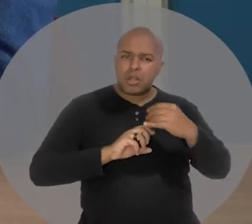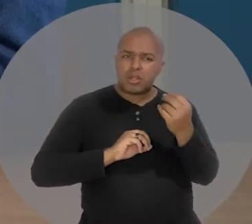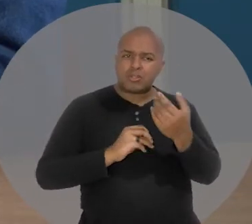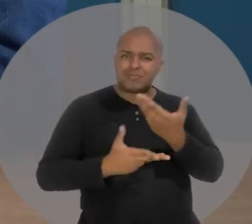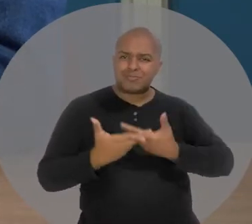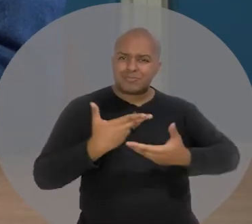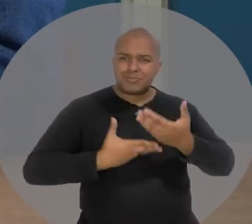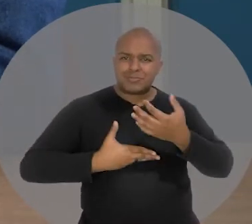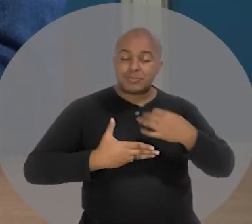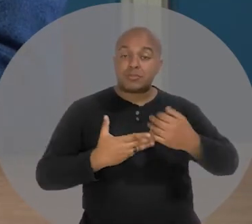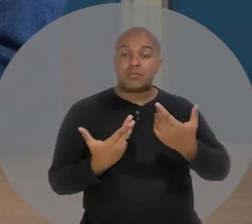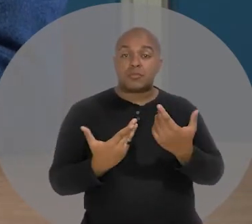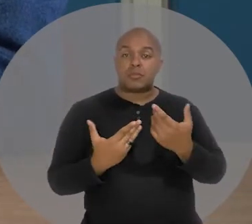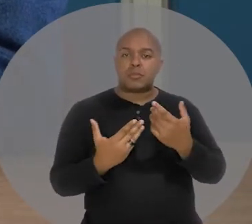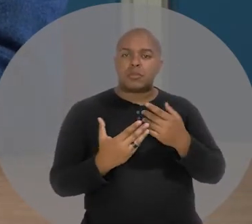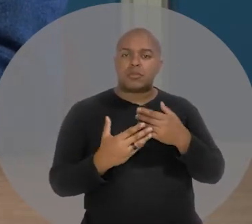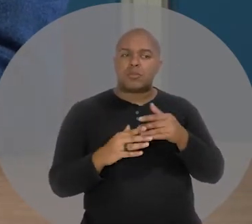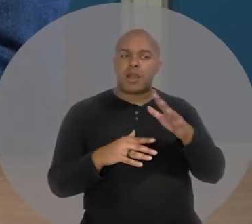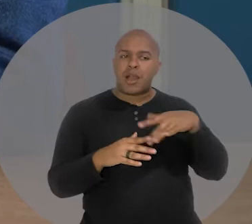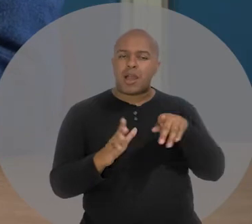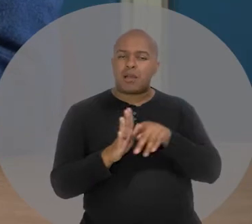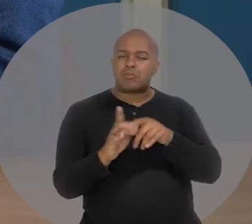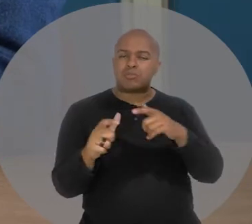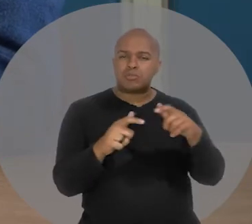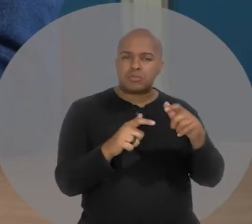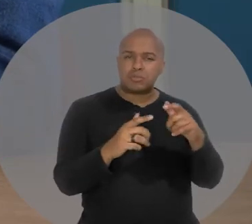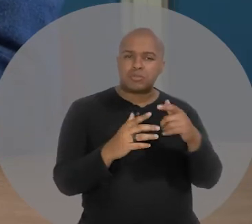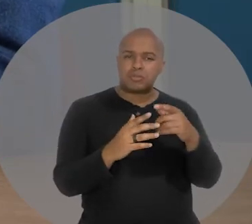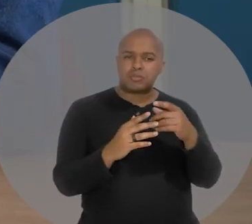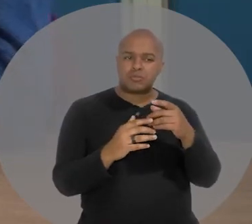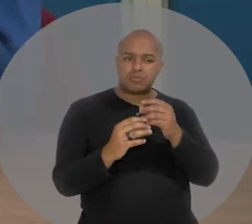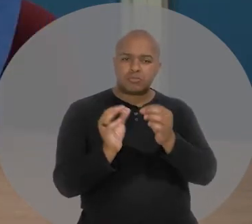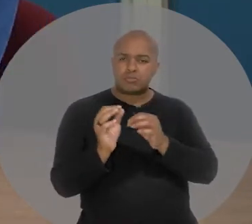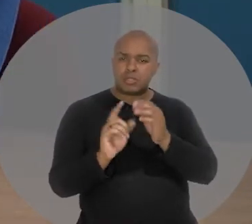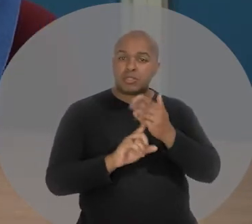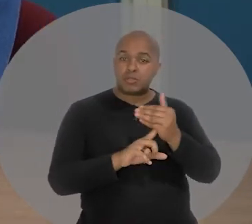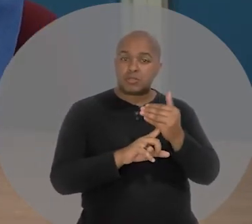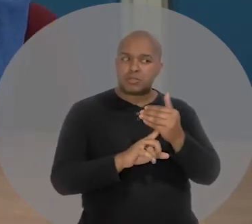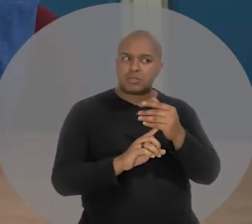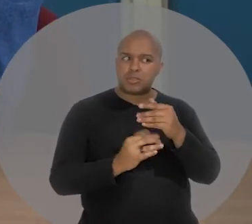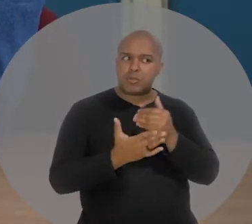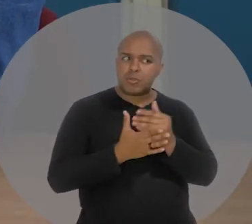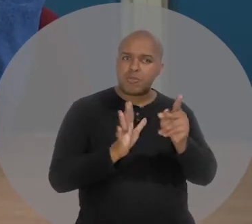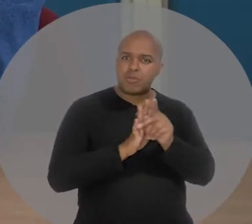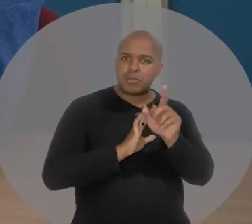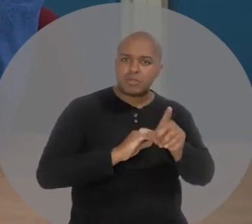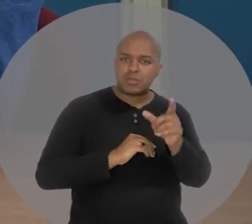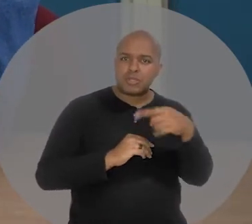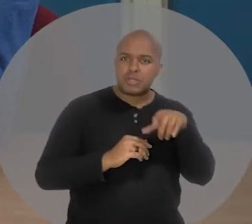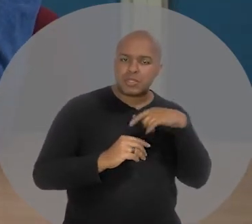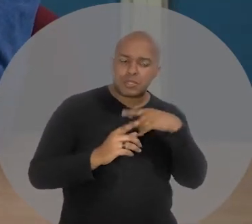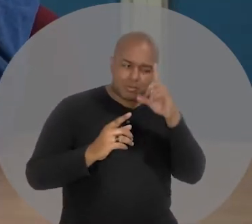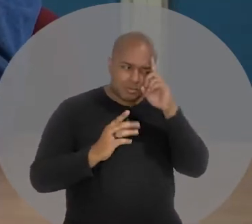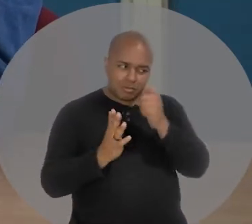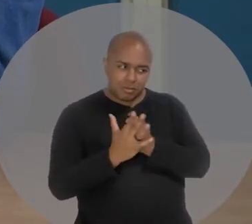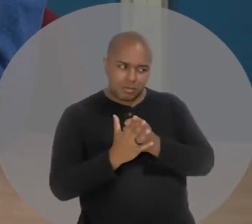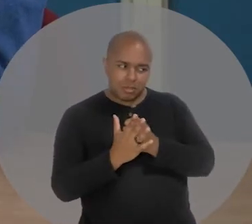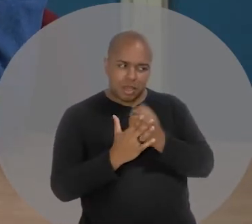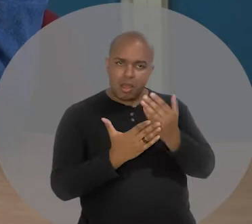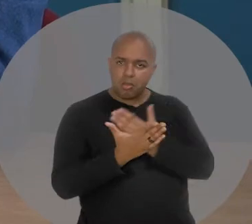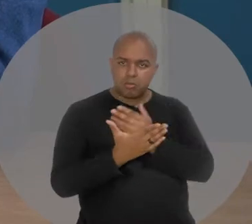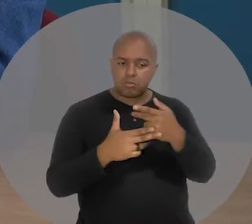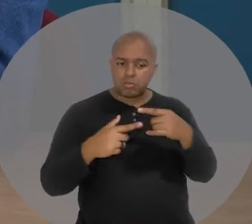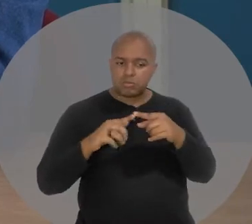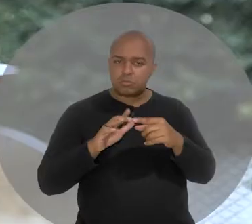relações, os espaços, os lugares, as tecnologias, e a partir disso estabelecer mecanismos, formas